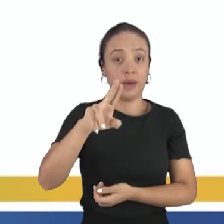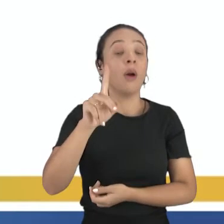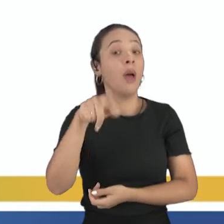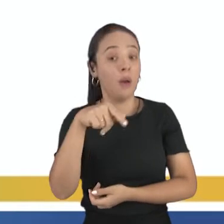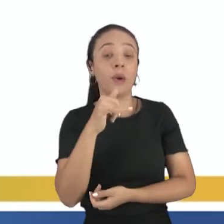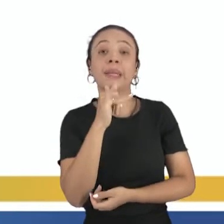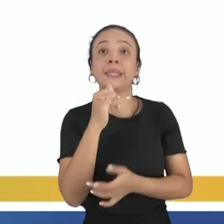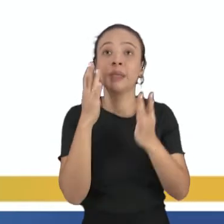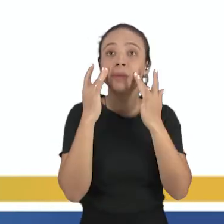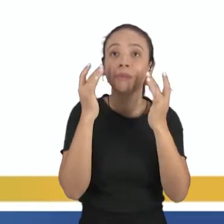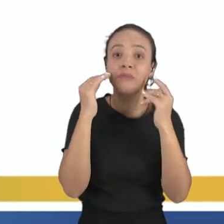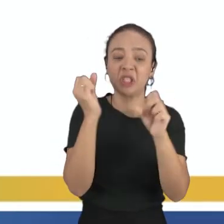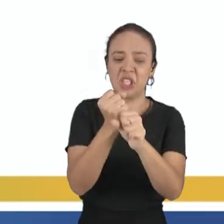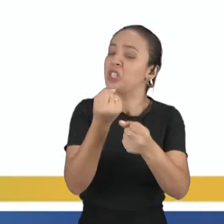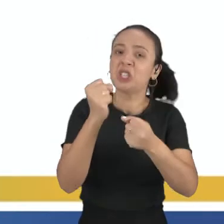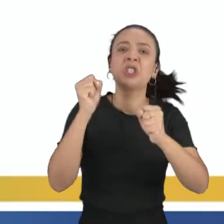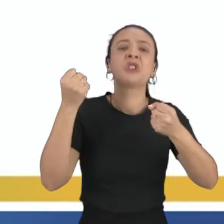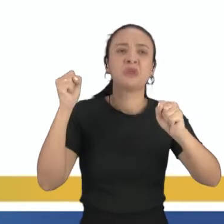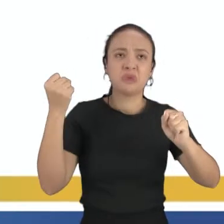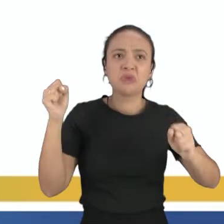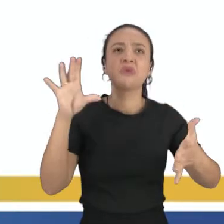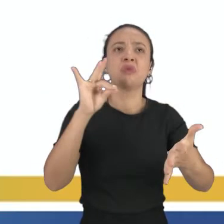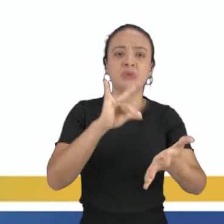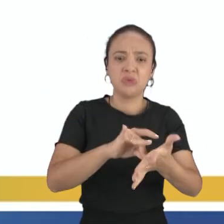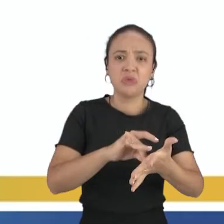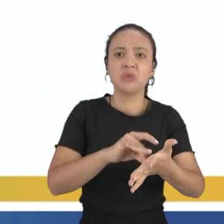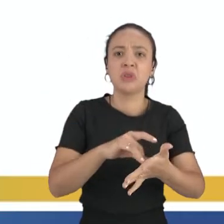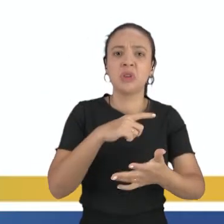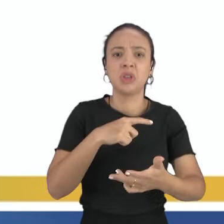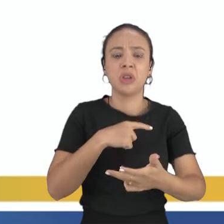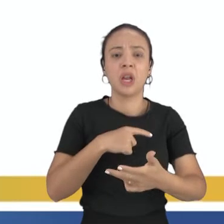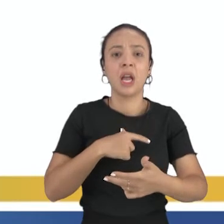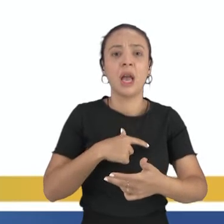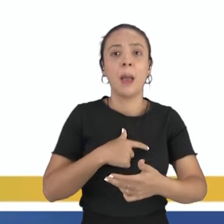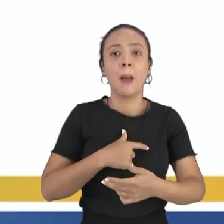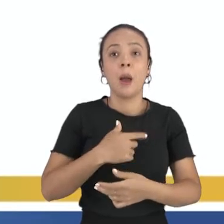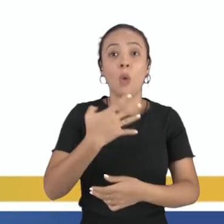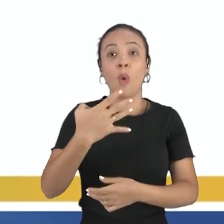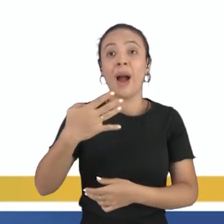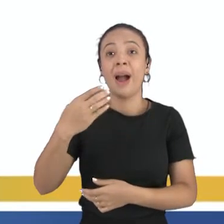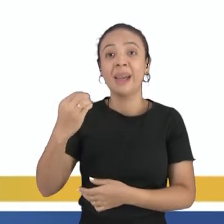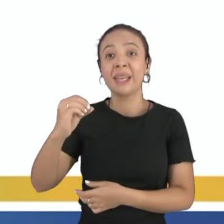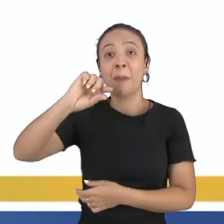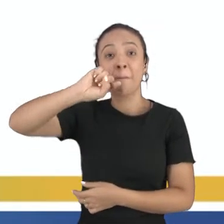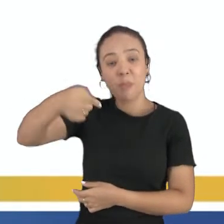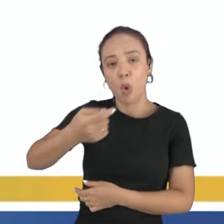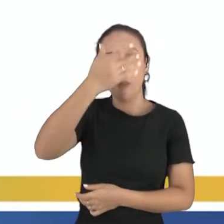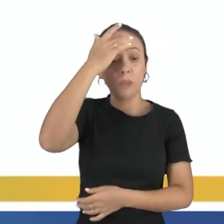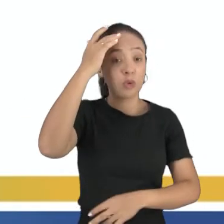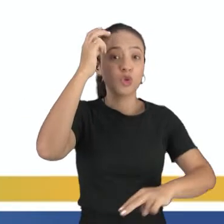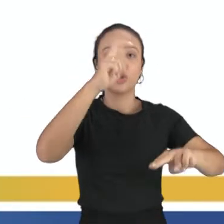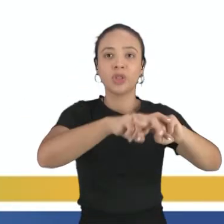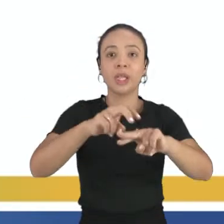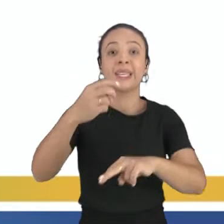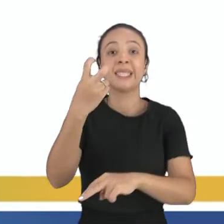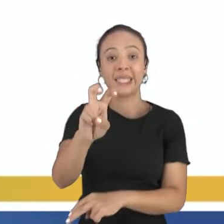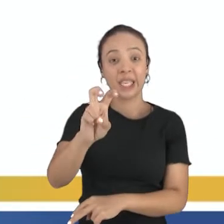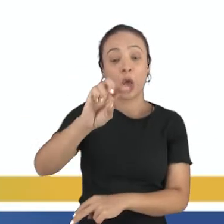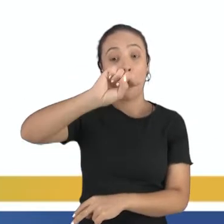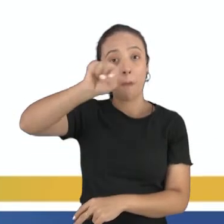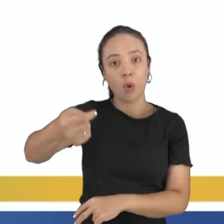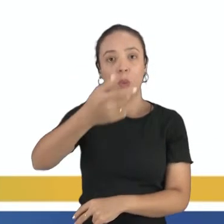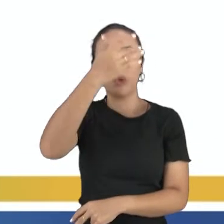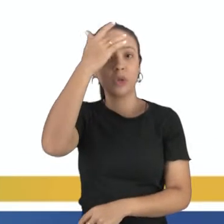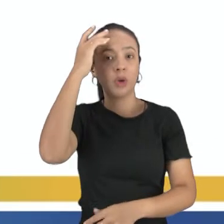com proporções gigantescas, tinha espaço para 40.000 pessoas sentadas e 5.000 pessoas em pé,